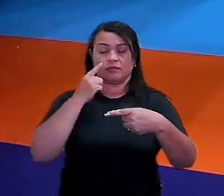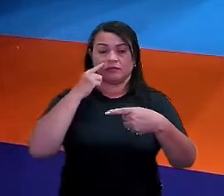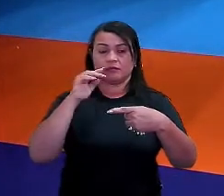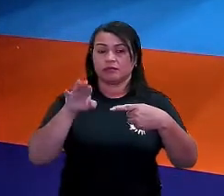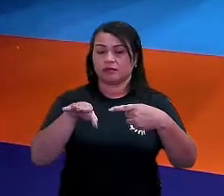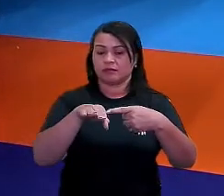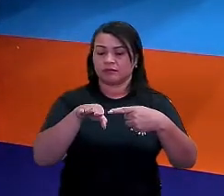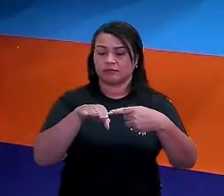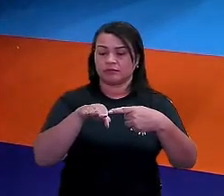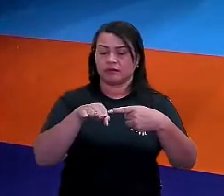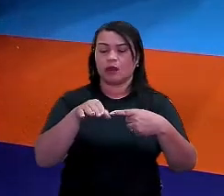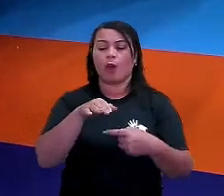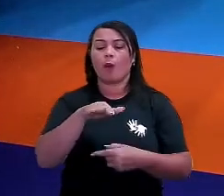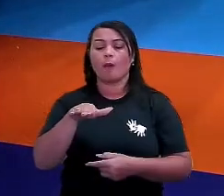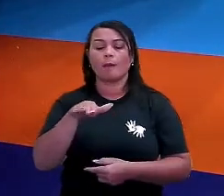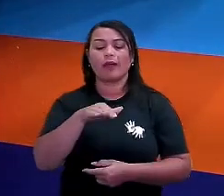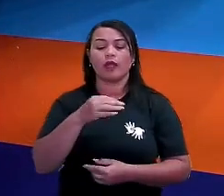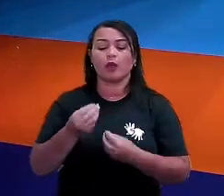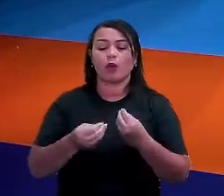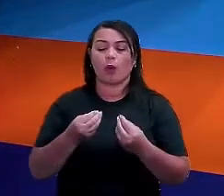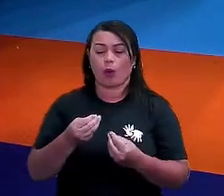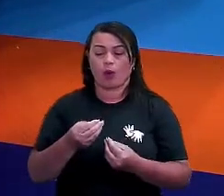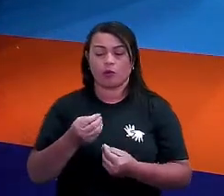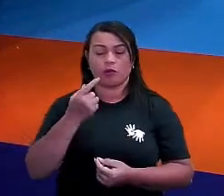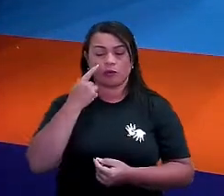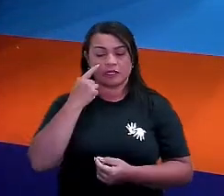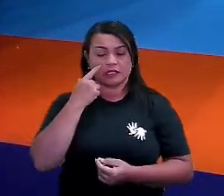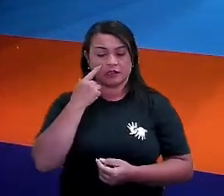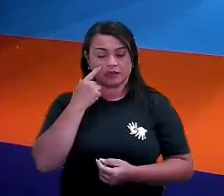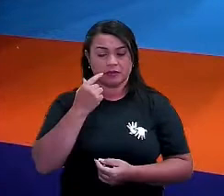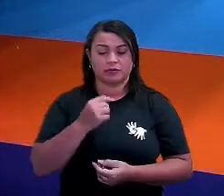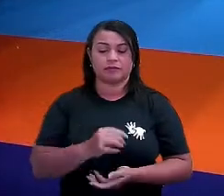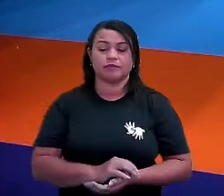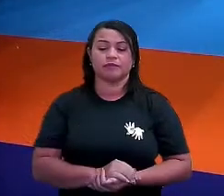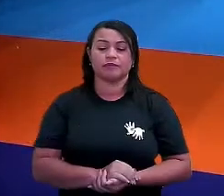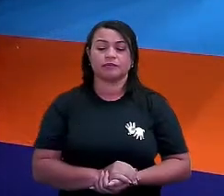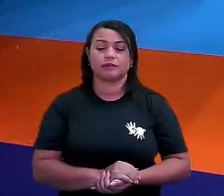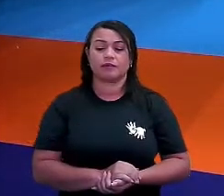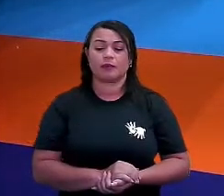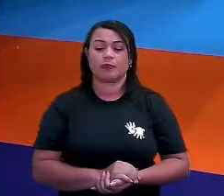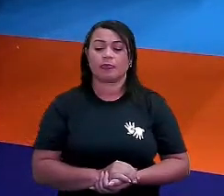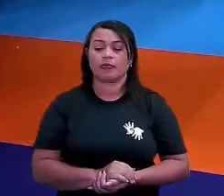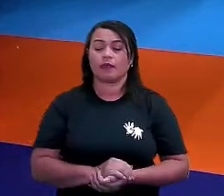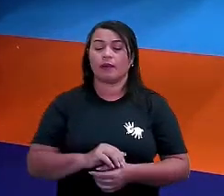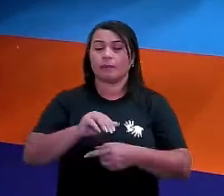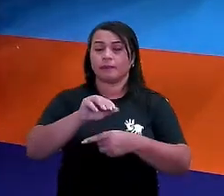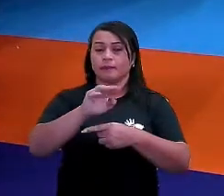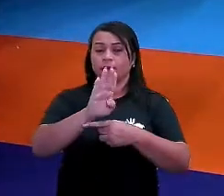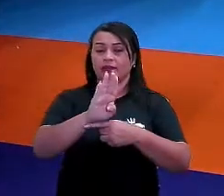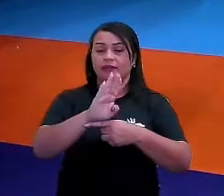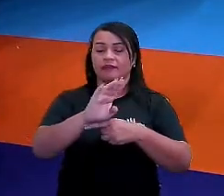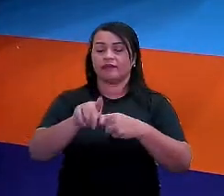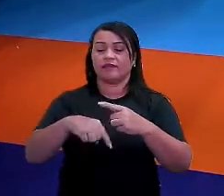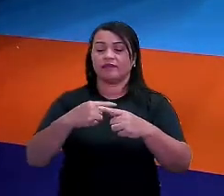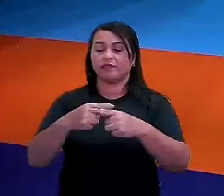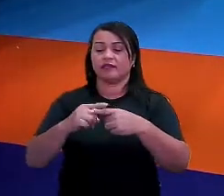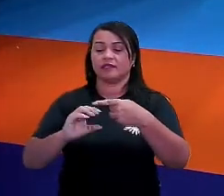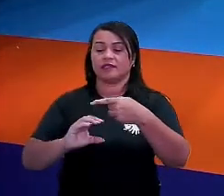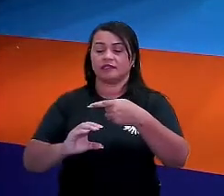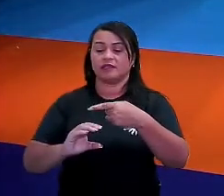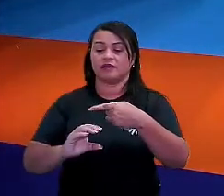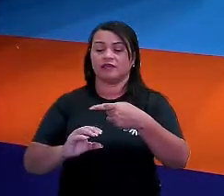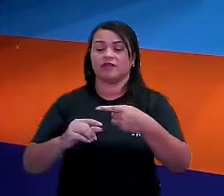baixo, e na fração de baixo, ele está na parte de cima. Mas eles estão no meio. Tá? Então, B vezes C vai ser o meu